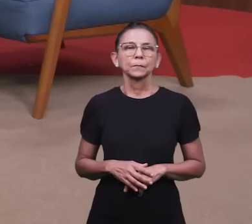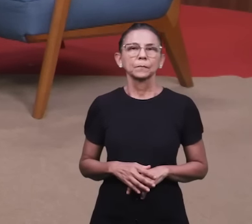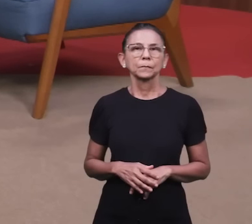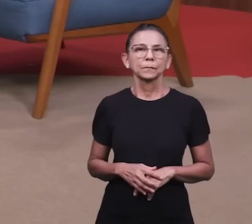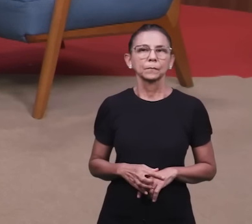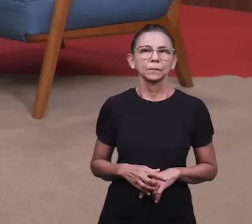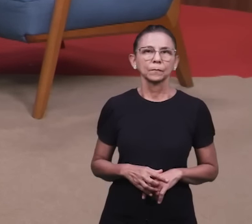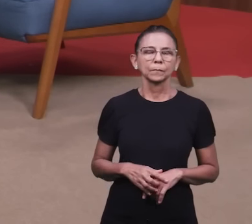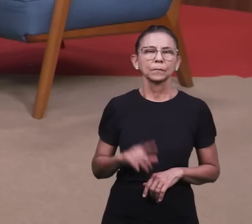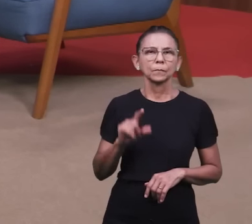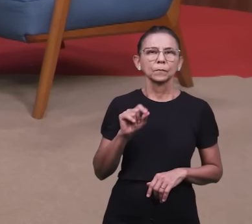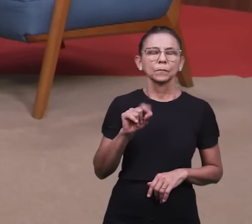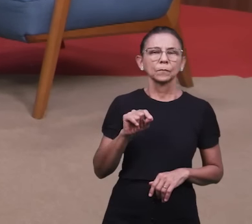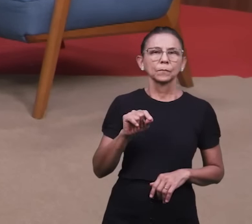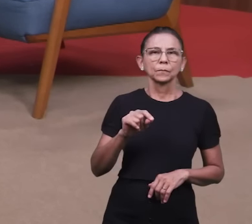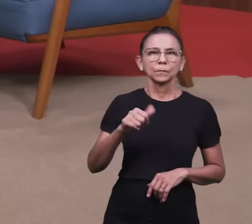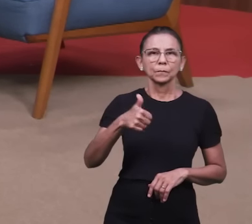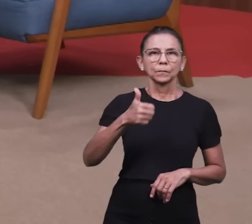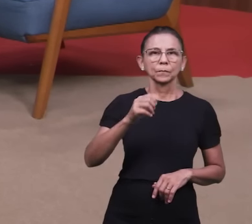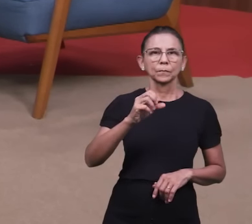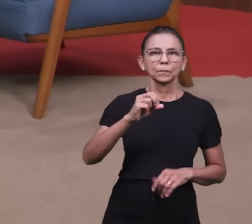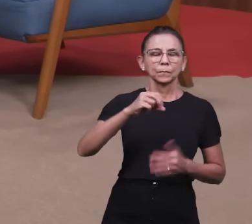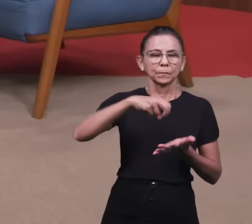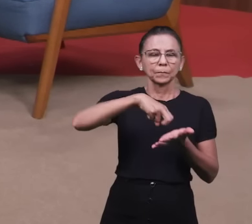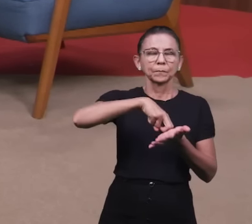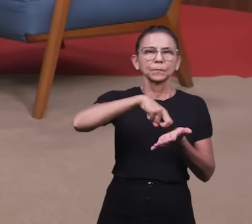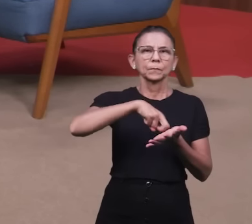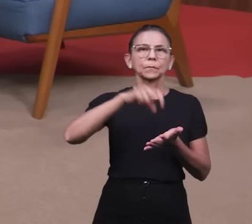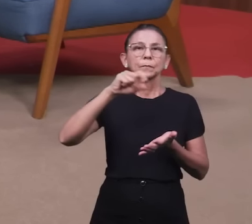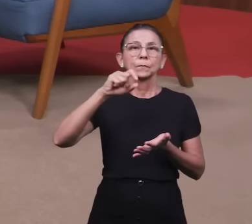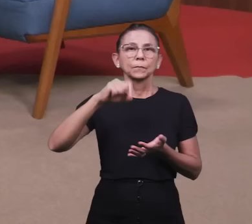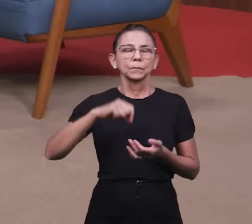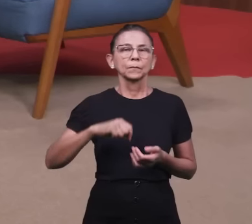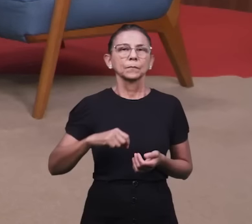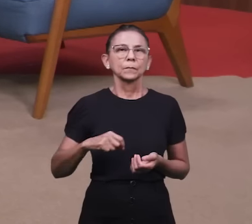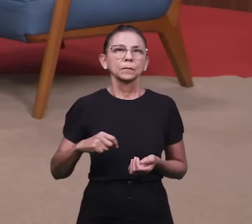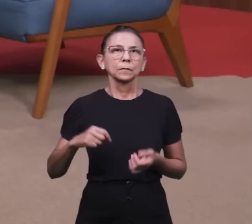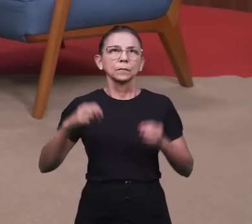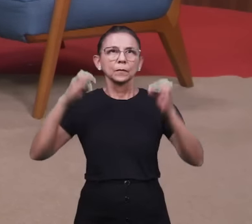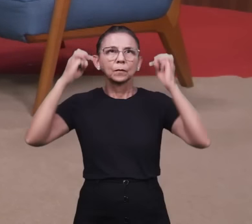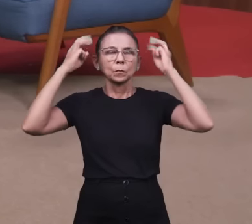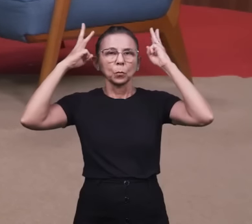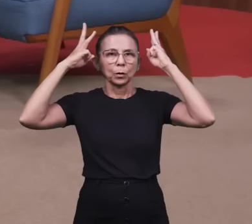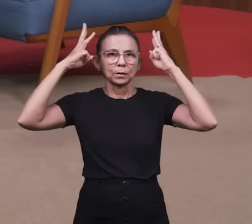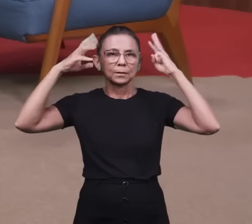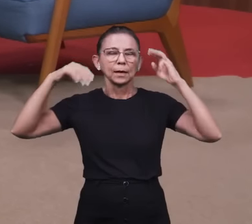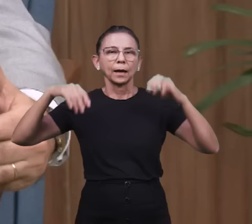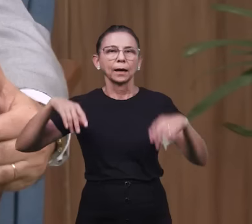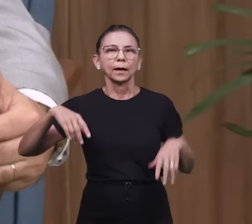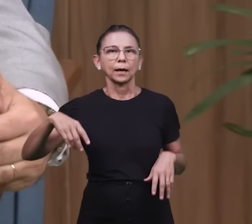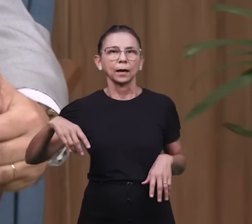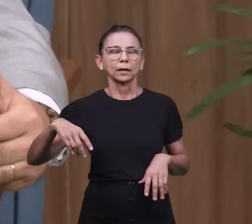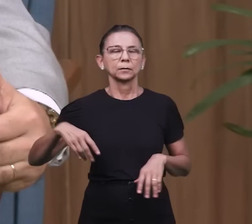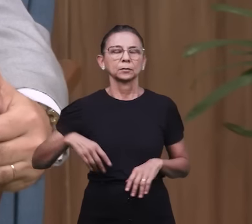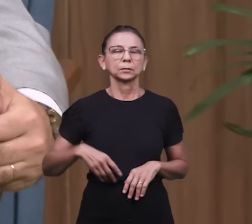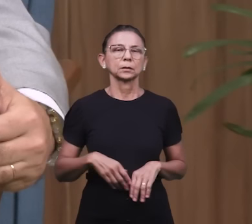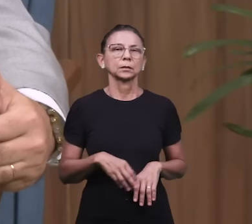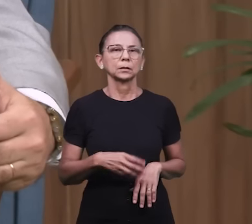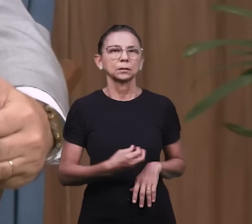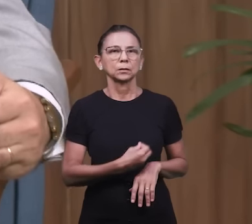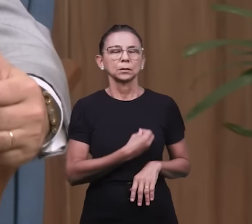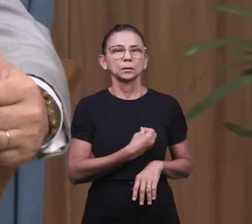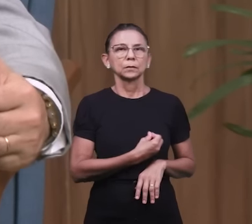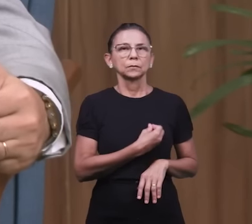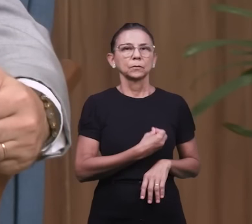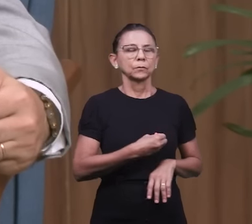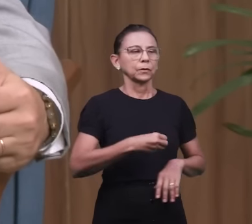a gente vai fazer trabalhar na aplicação Profética que são as 10 pragas então Moisés por 40 anos Ele viveu no